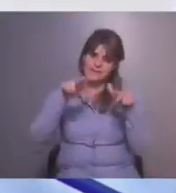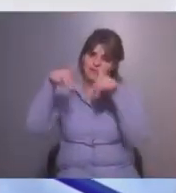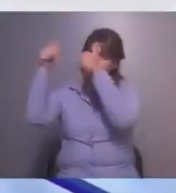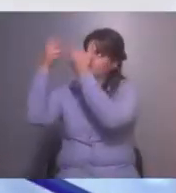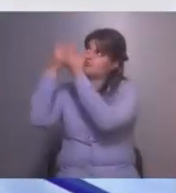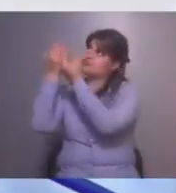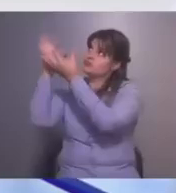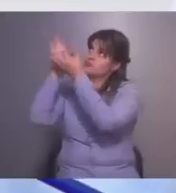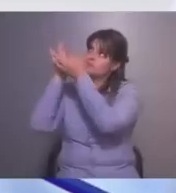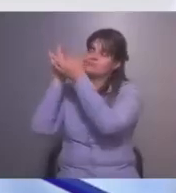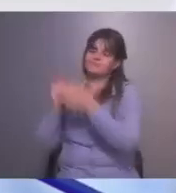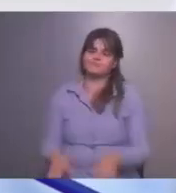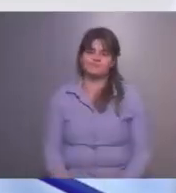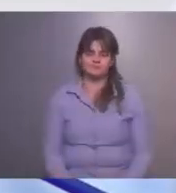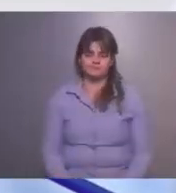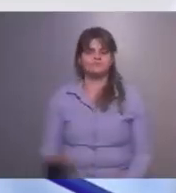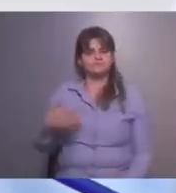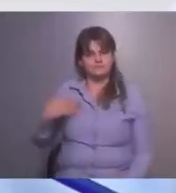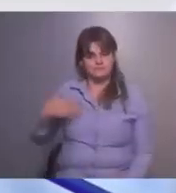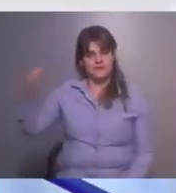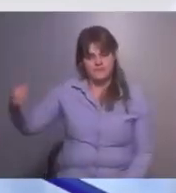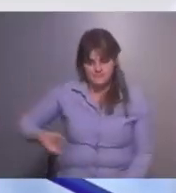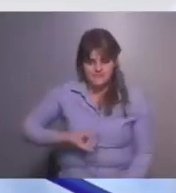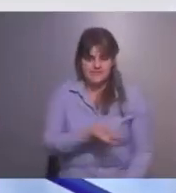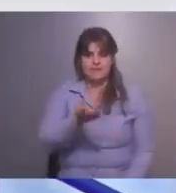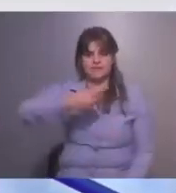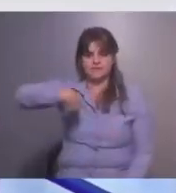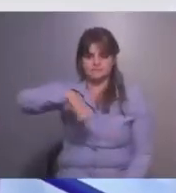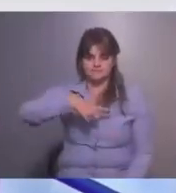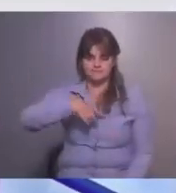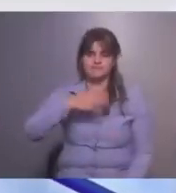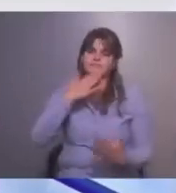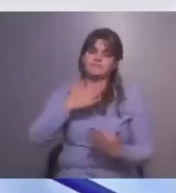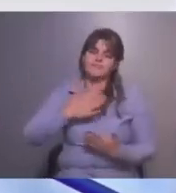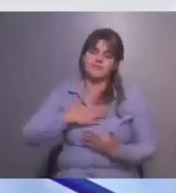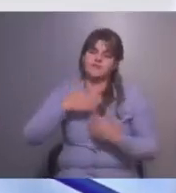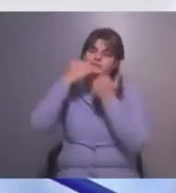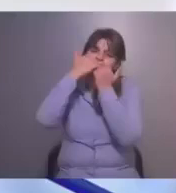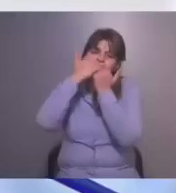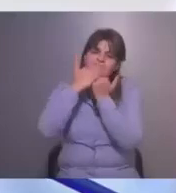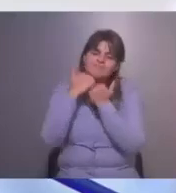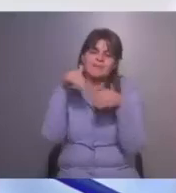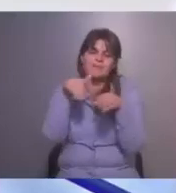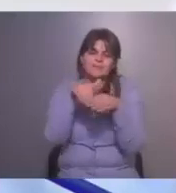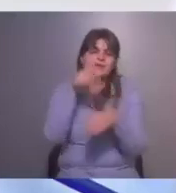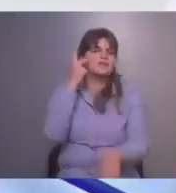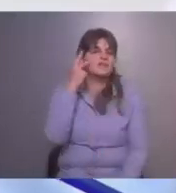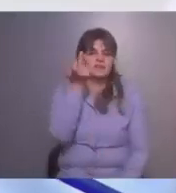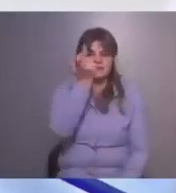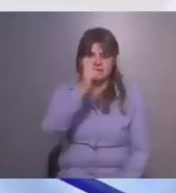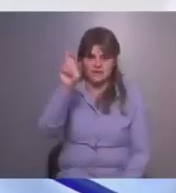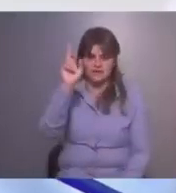presença. Tende misericórdia de nós, Senhor, e dai-nos a graça de participar na vida